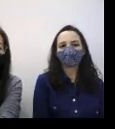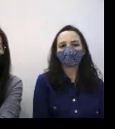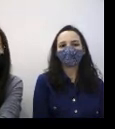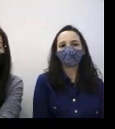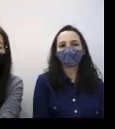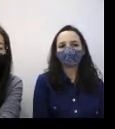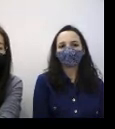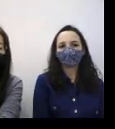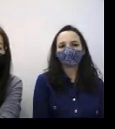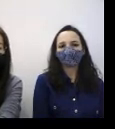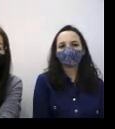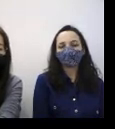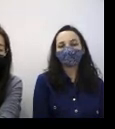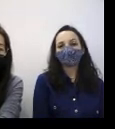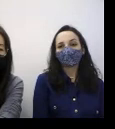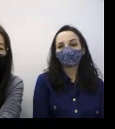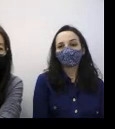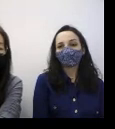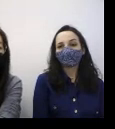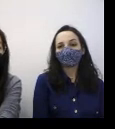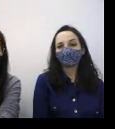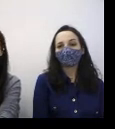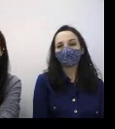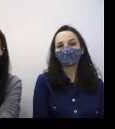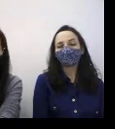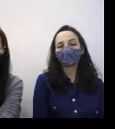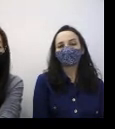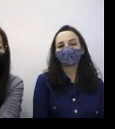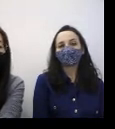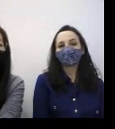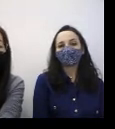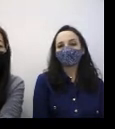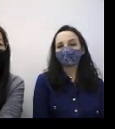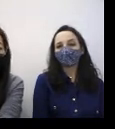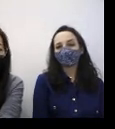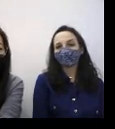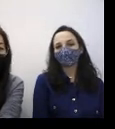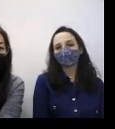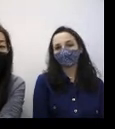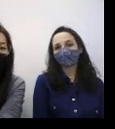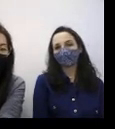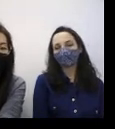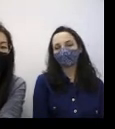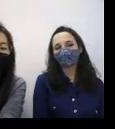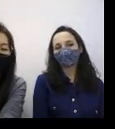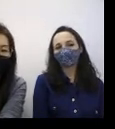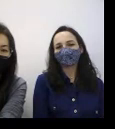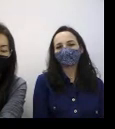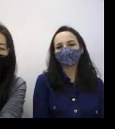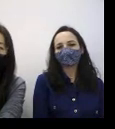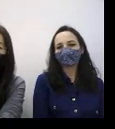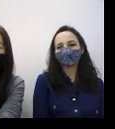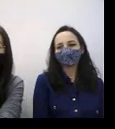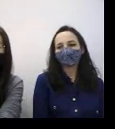que nos deixam, né, de certa forma desconfortável, mas passando com os dias aquilo passa e se